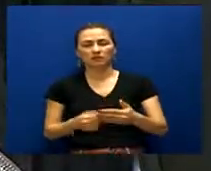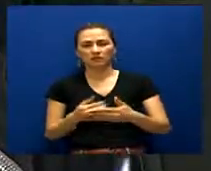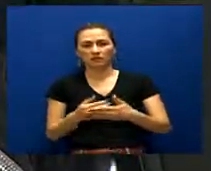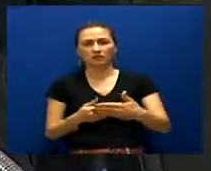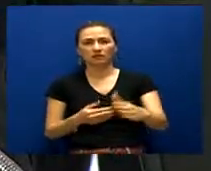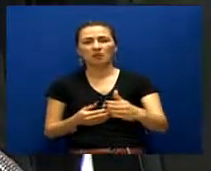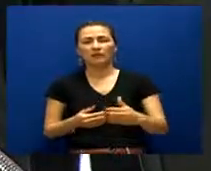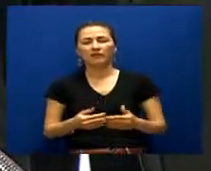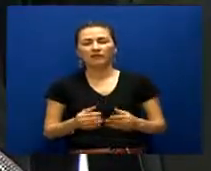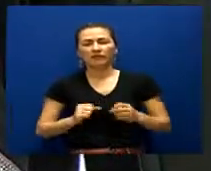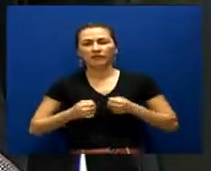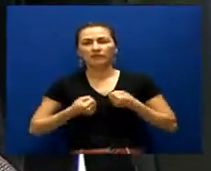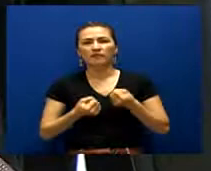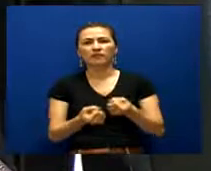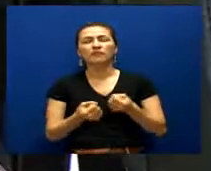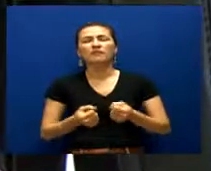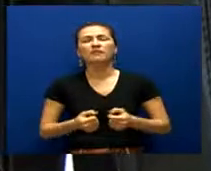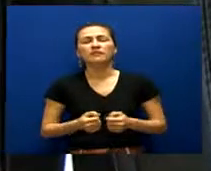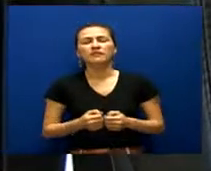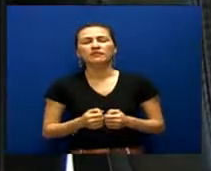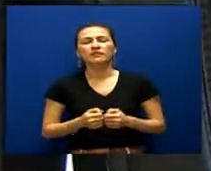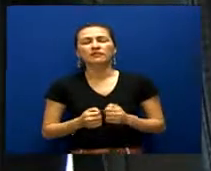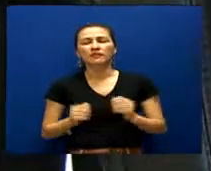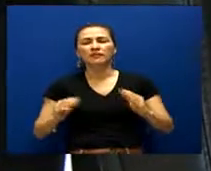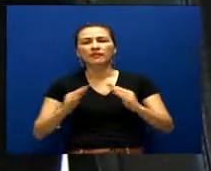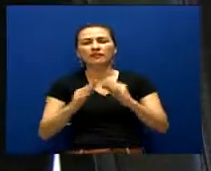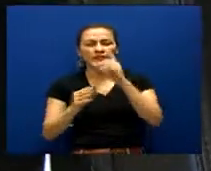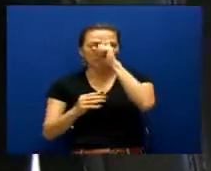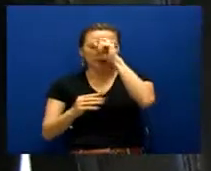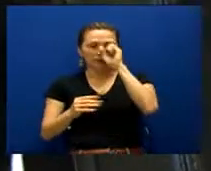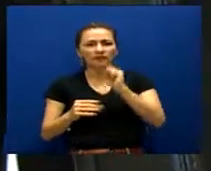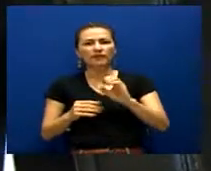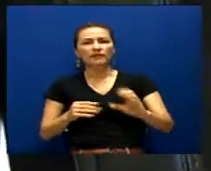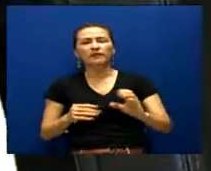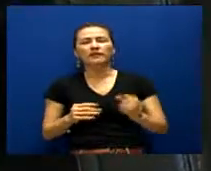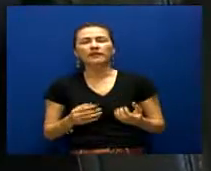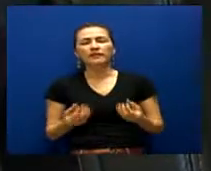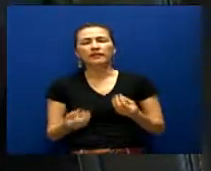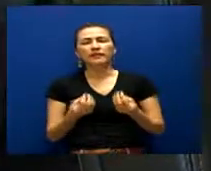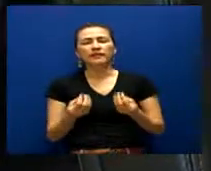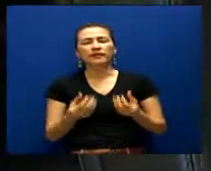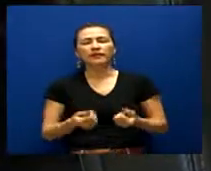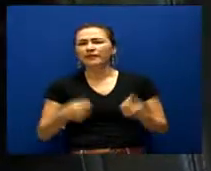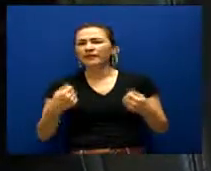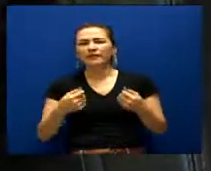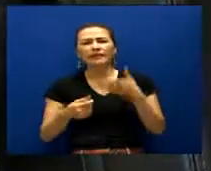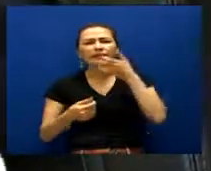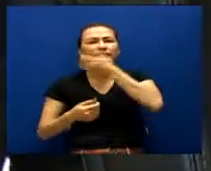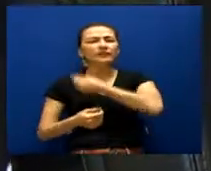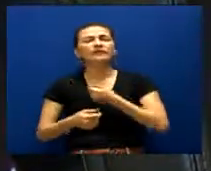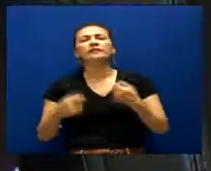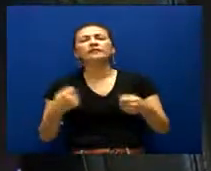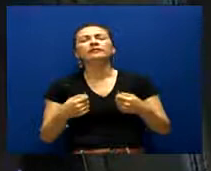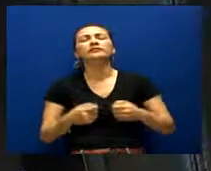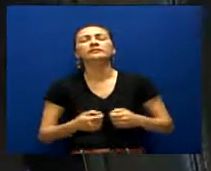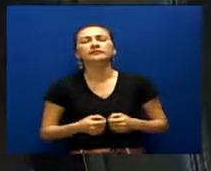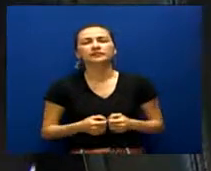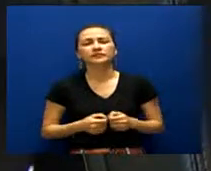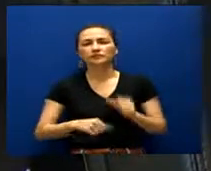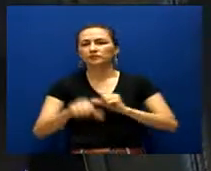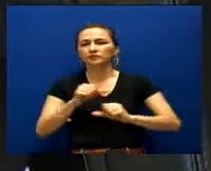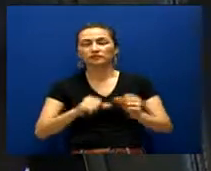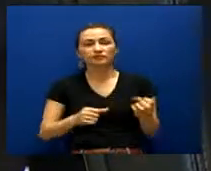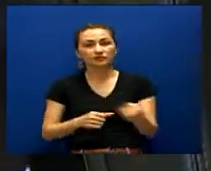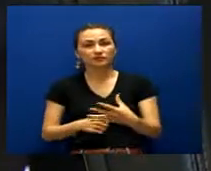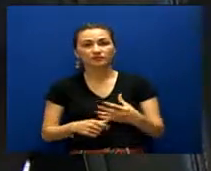agora, está encabeçando na Santa Casa. É necessário resgatar a Santa Casa. E nós ficamos, eu